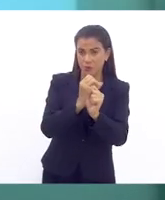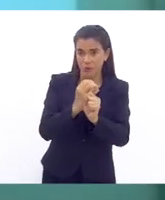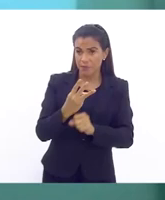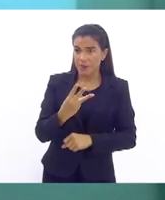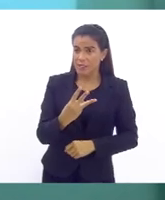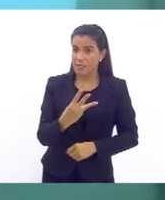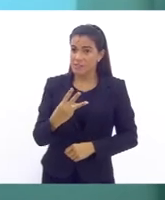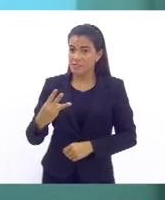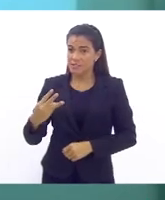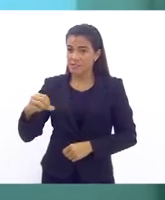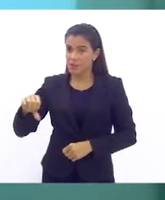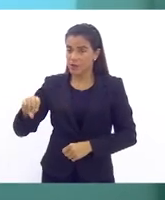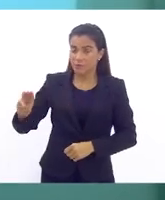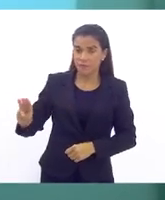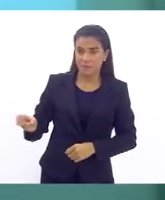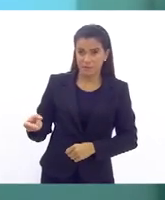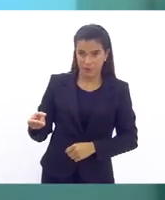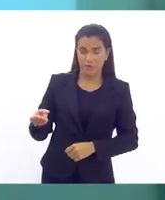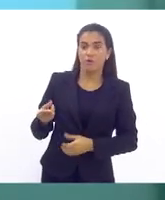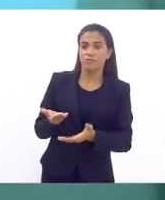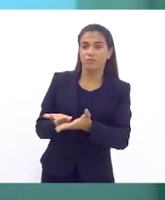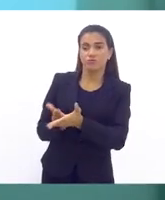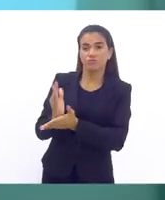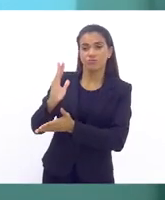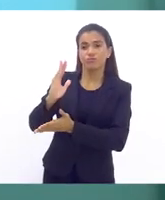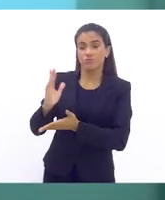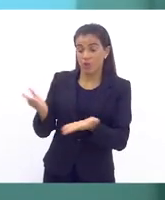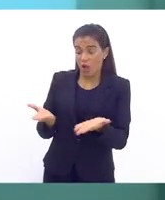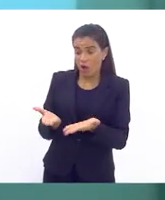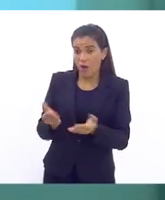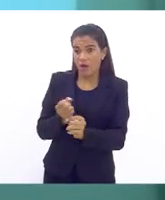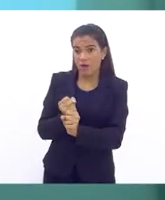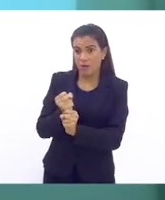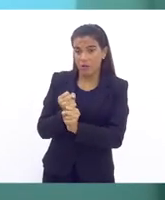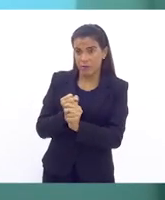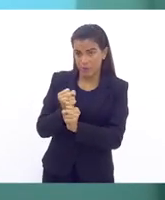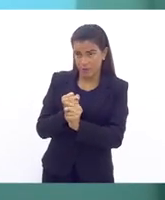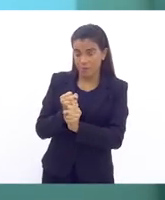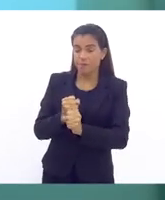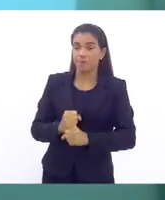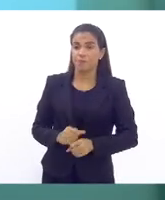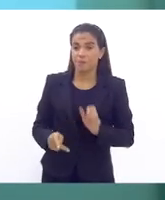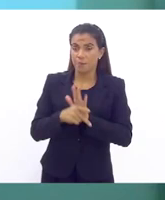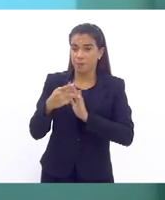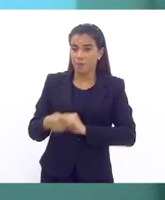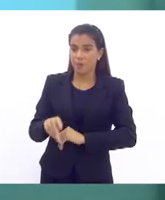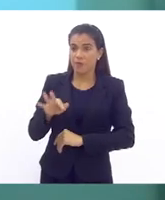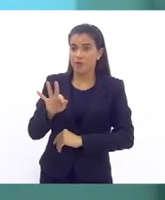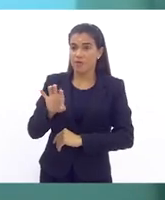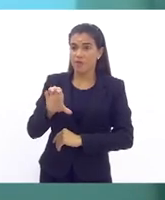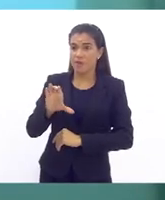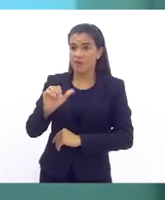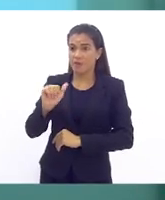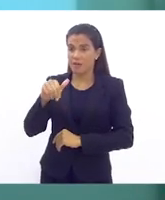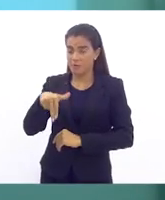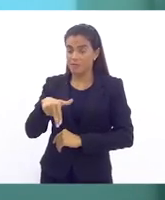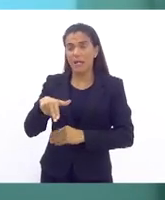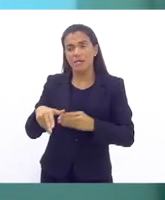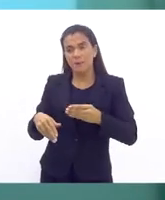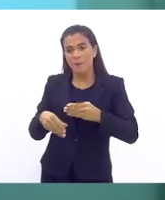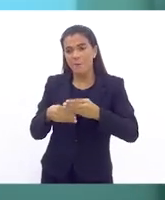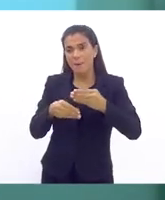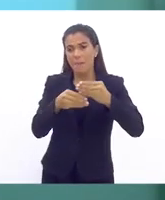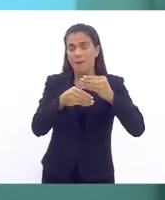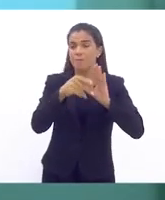339 milhões aprovados só esse ano no fecam Essas complementações são